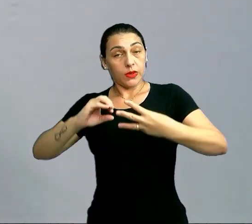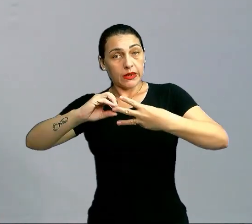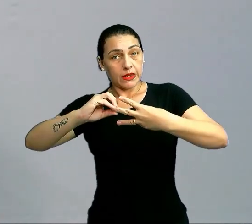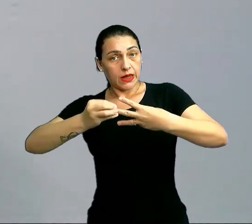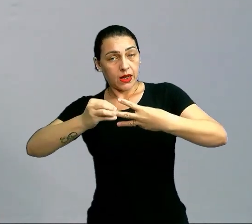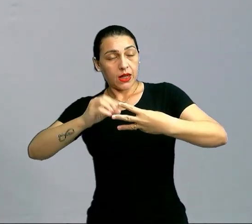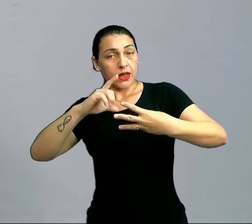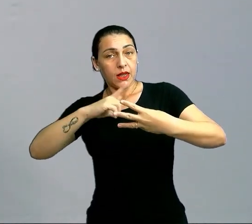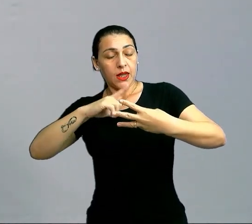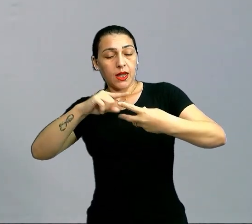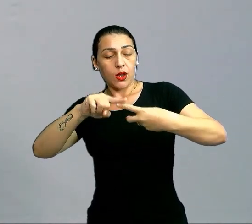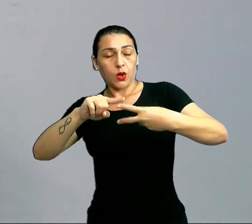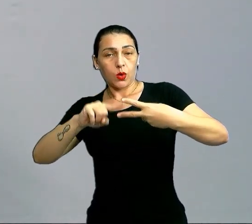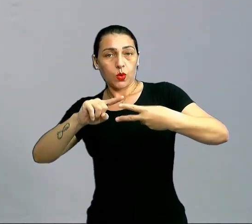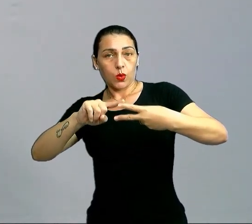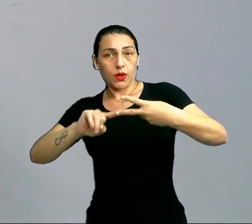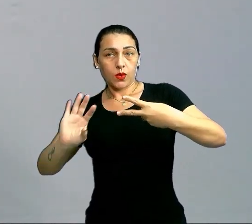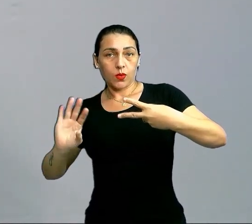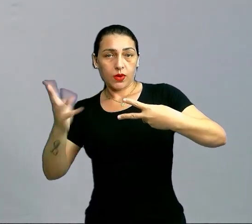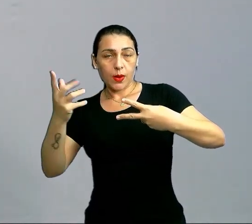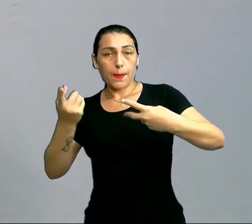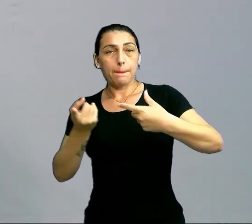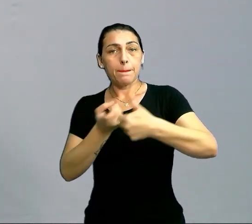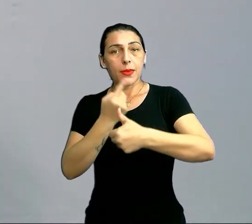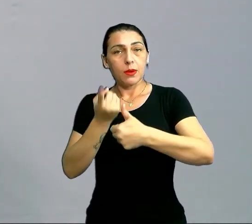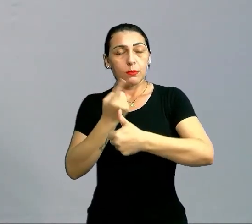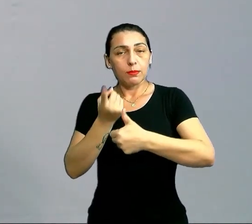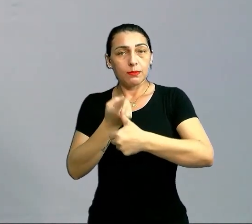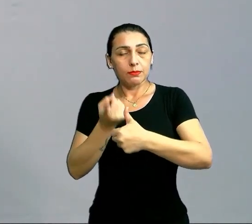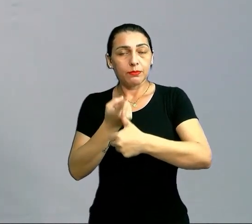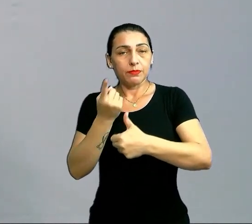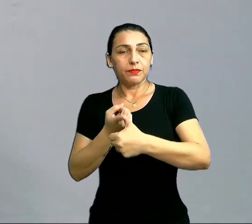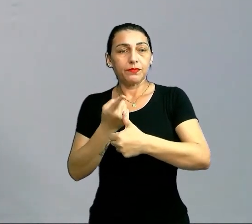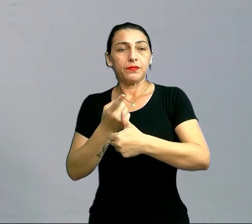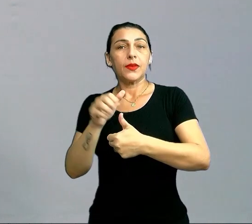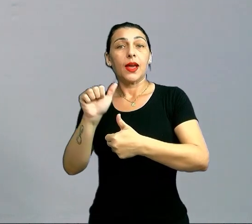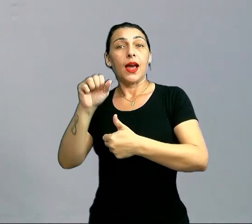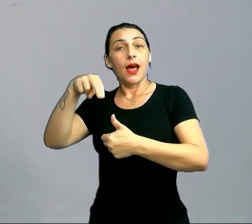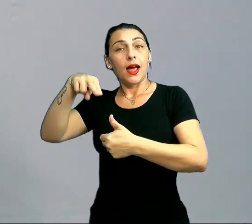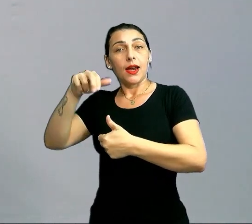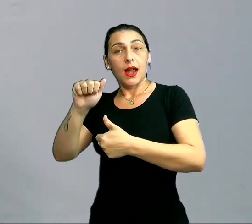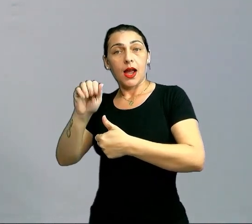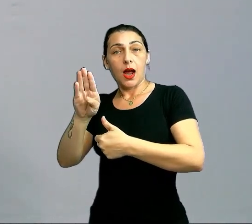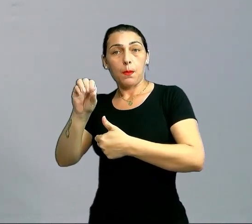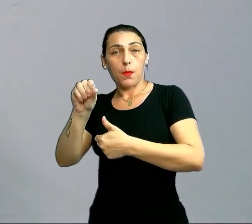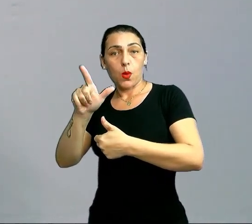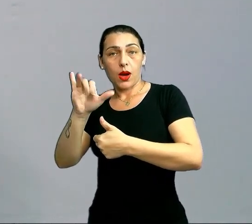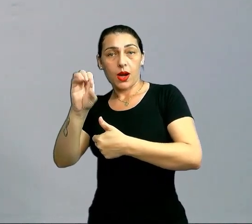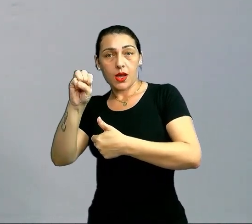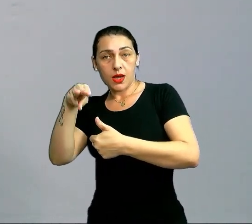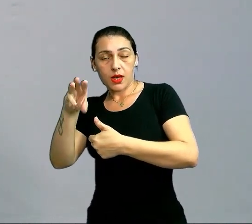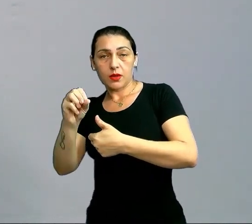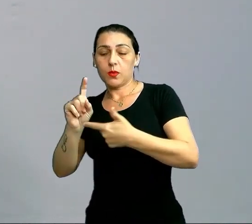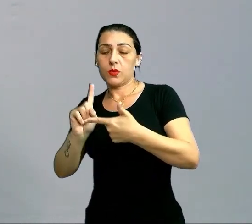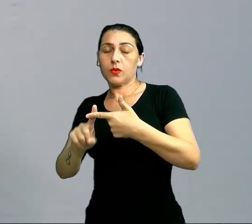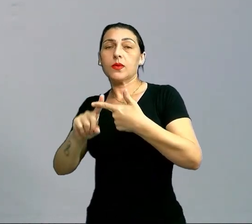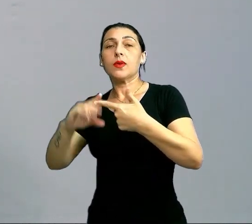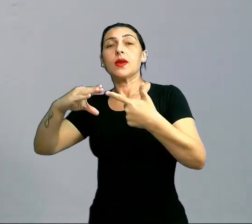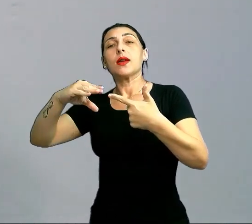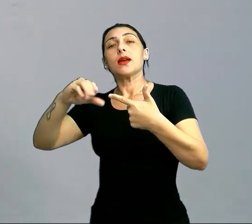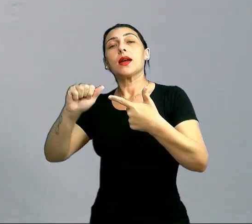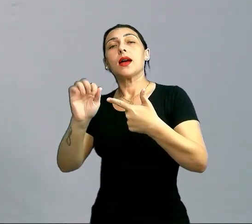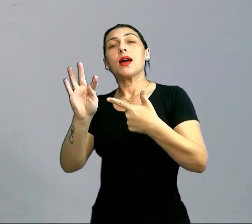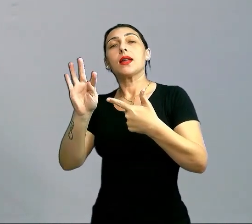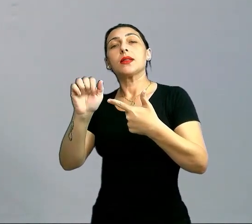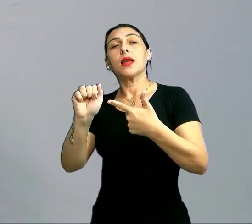celular envolve dois processos. O primeiro processo é o anabolismo e o segundo processo é o